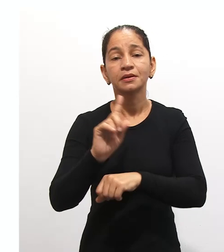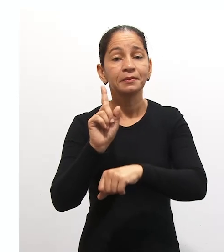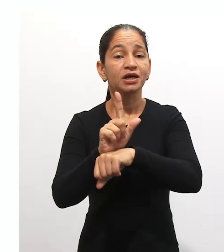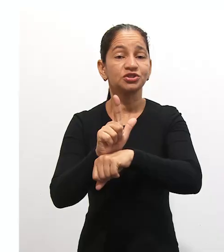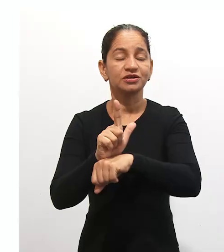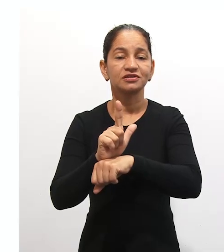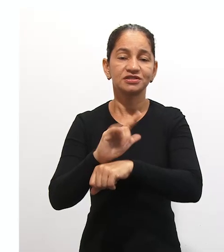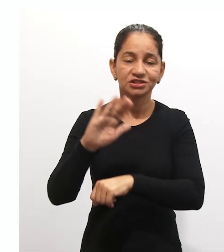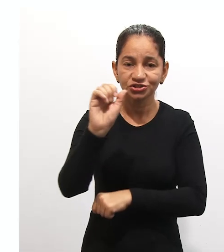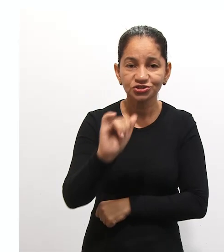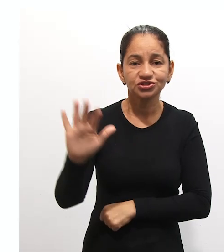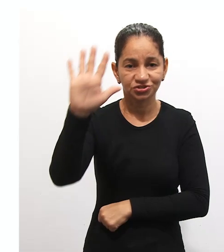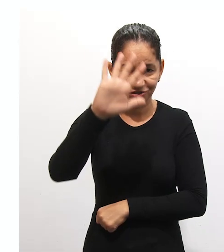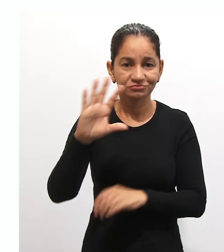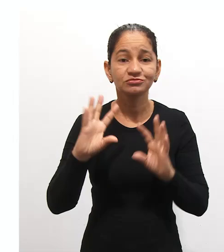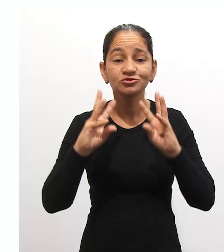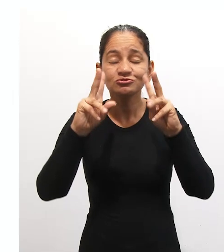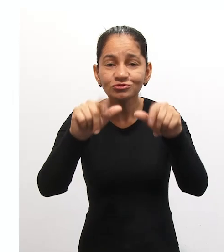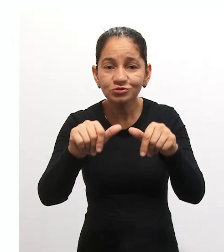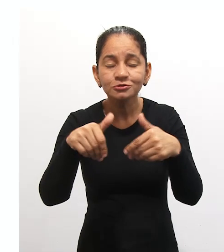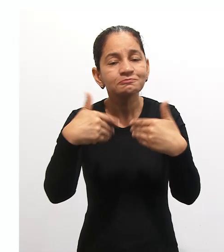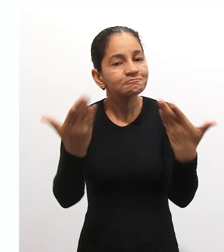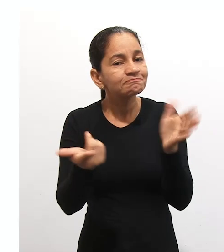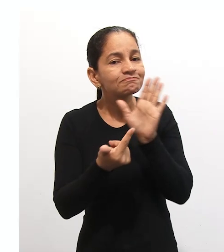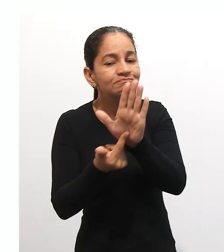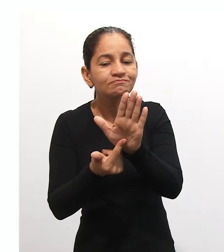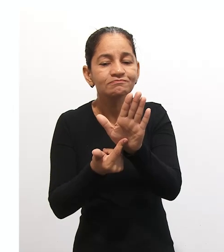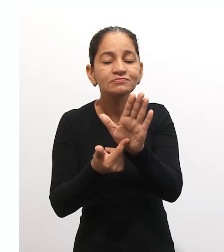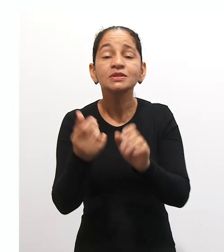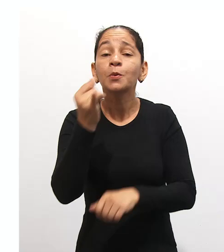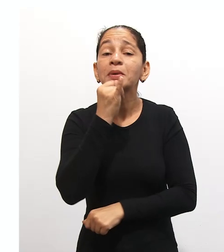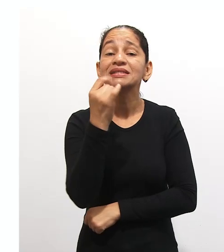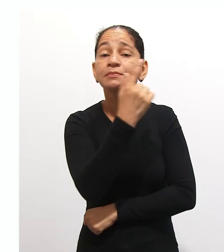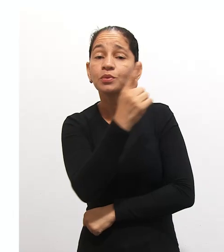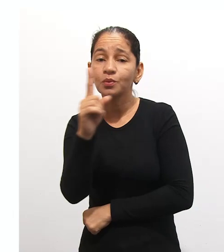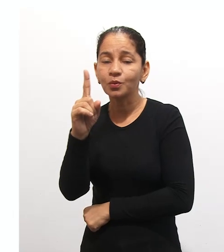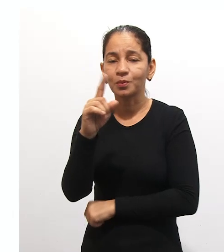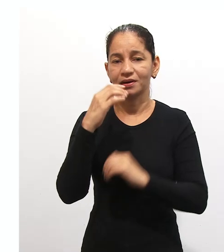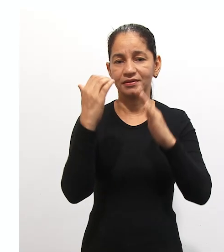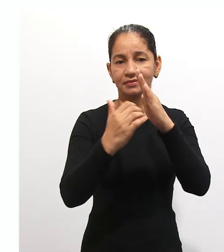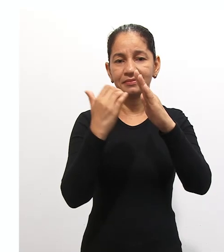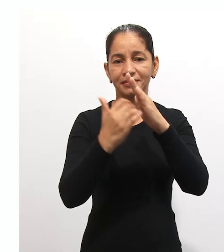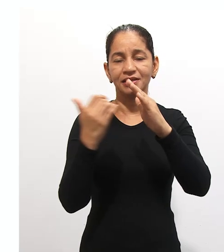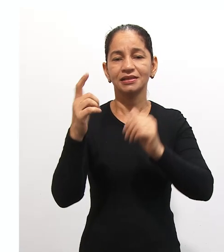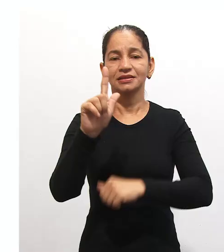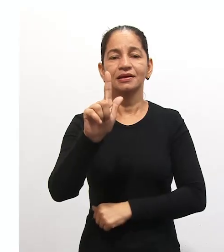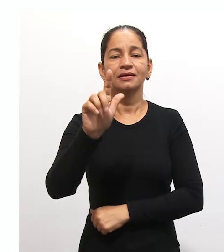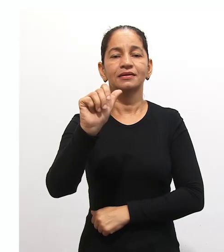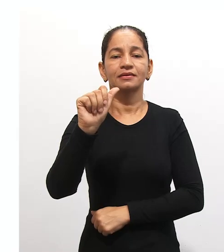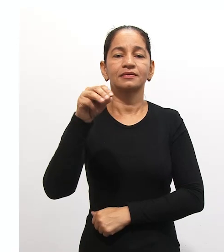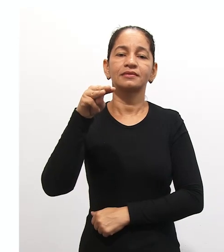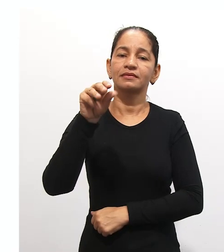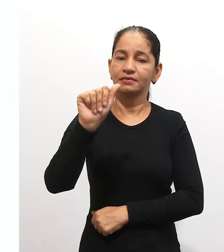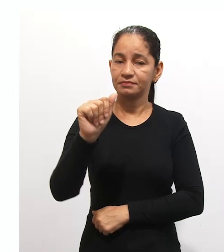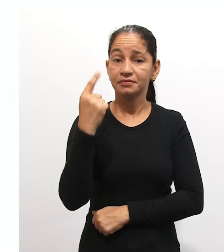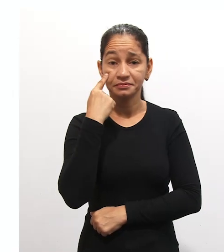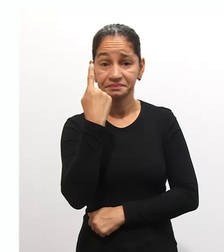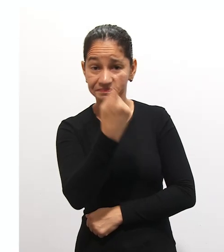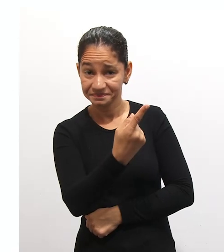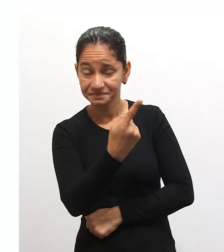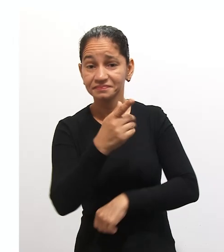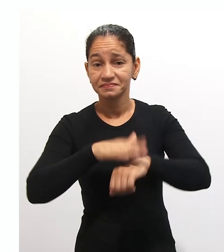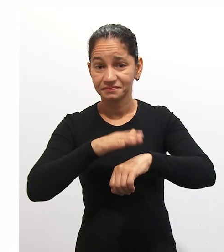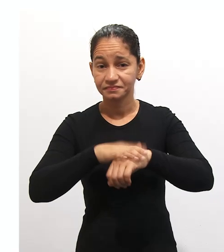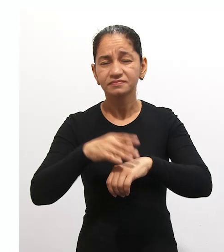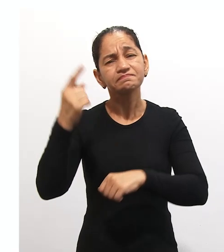ferramentas do controle gerencial. Trazendo aqui para vocês um caso prático, uma aplicação prática, tá? Então,